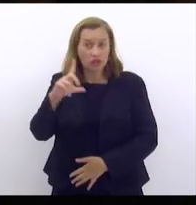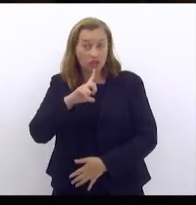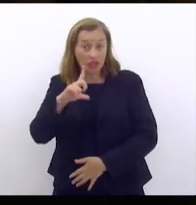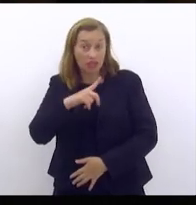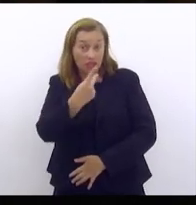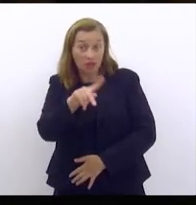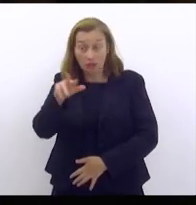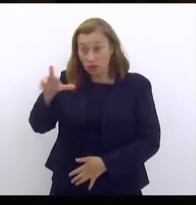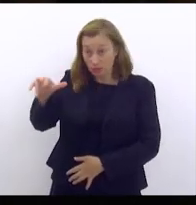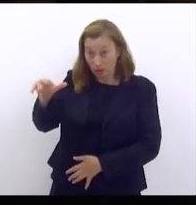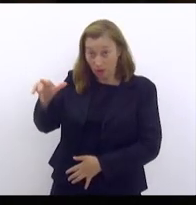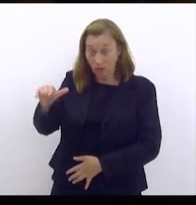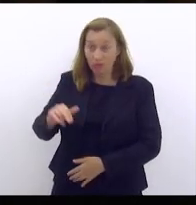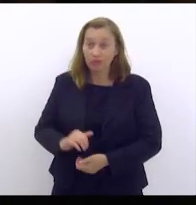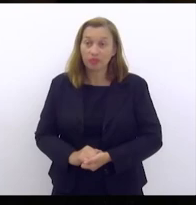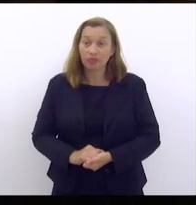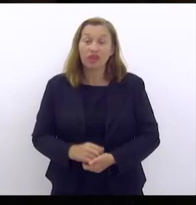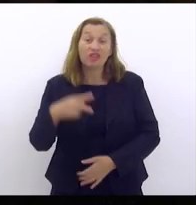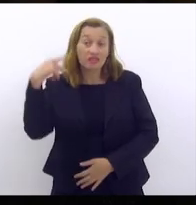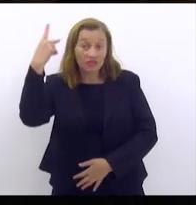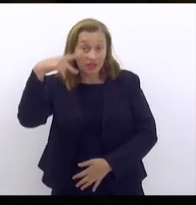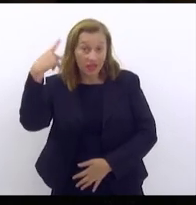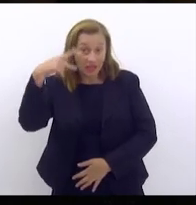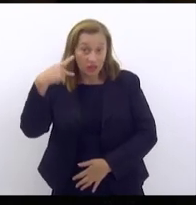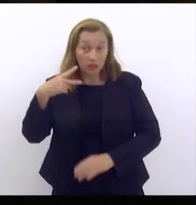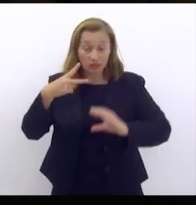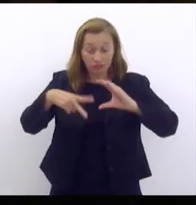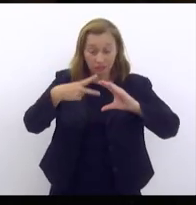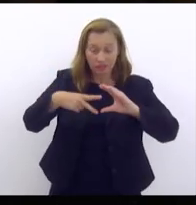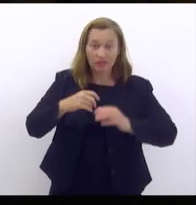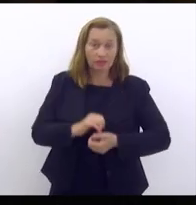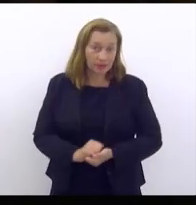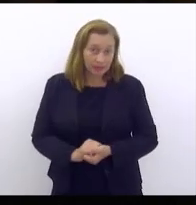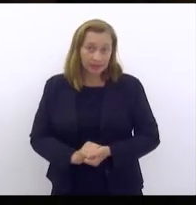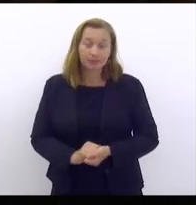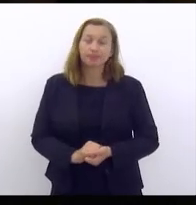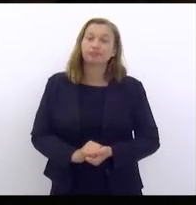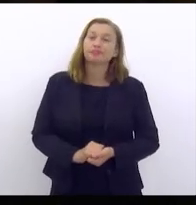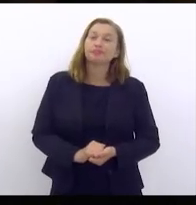irmão como vereador na Câmara,